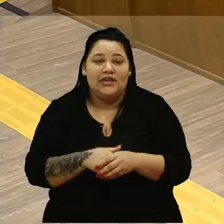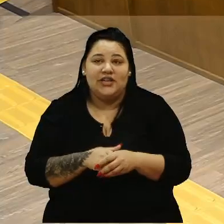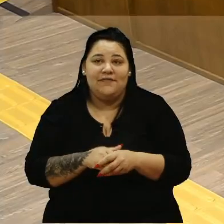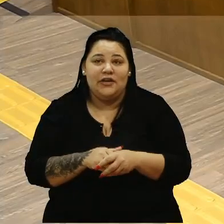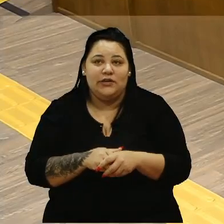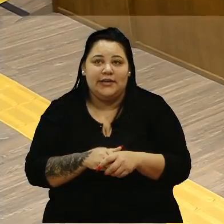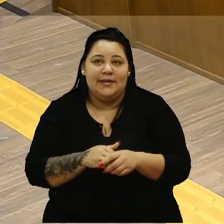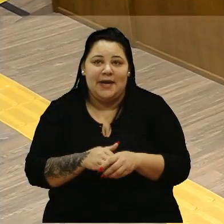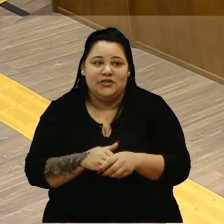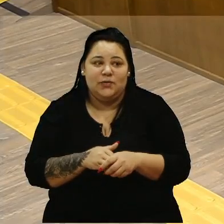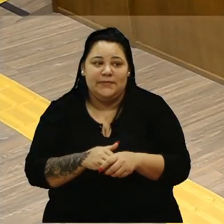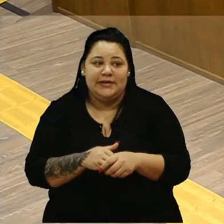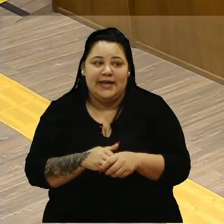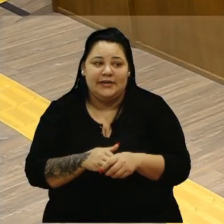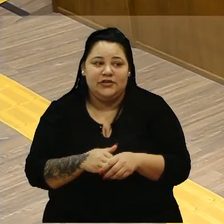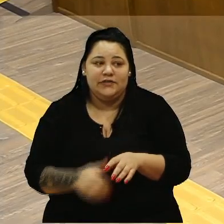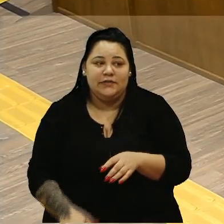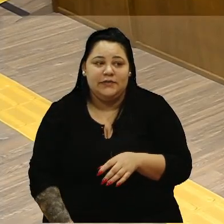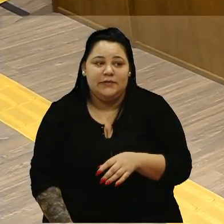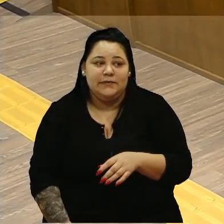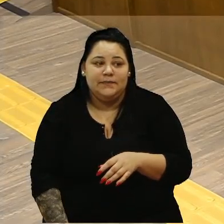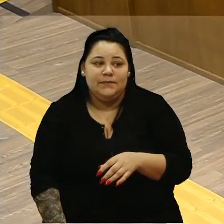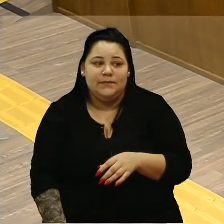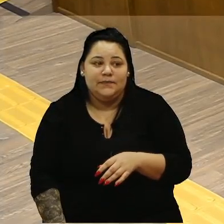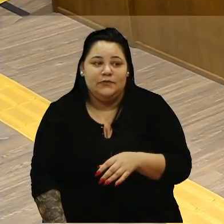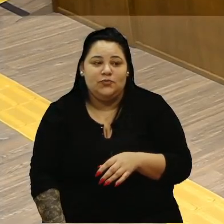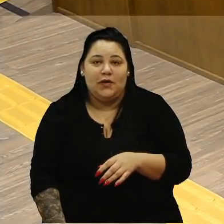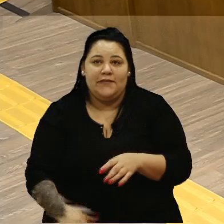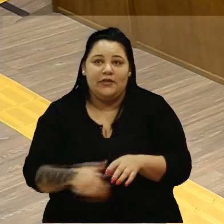Sandra Boneto, da tribuna.